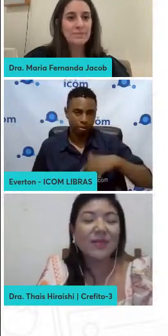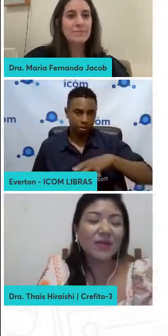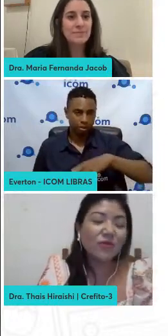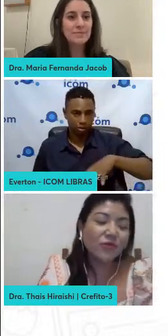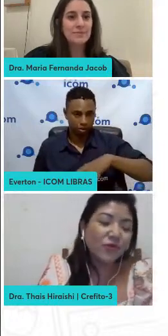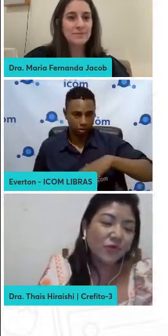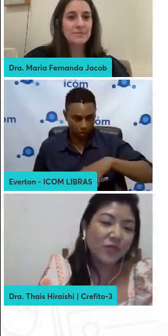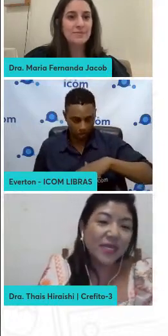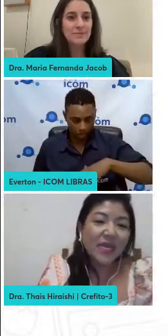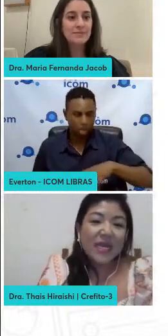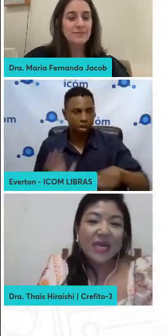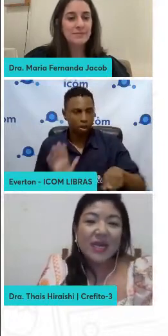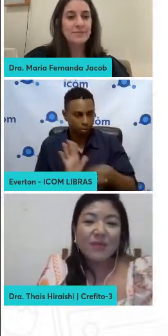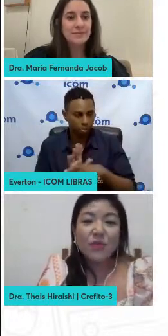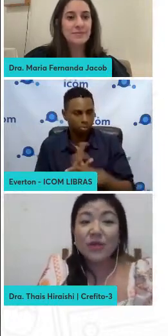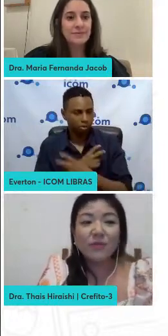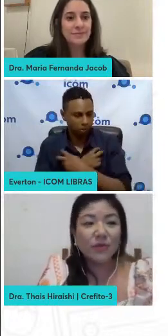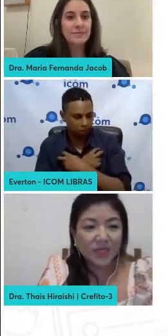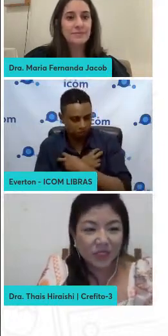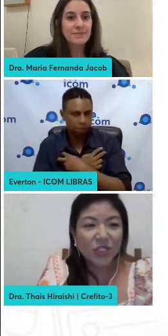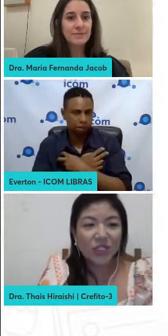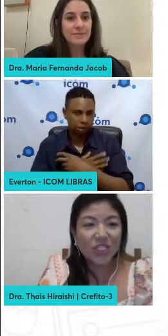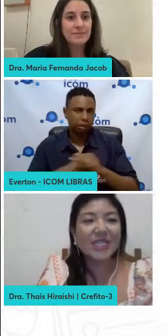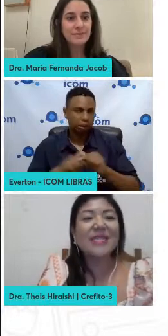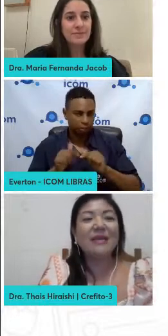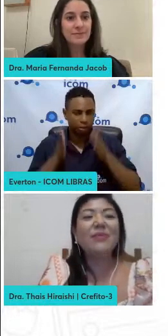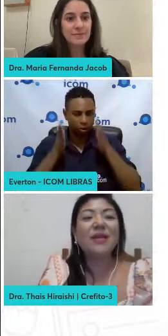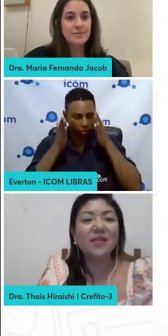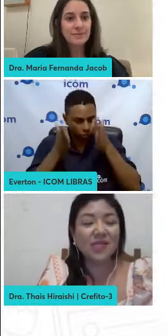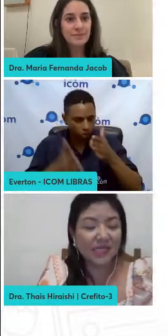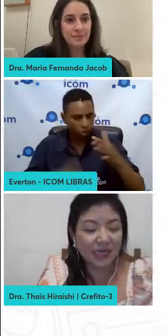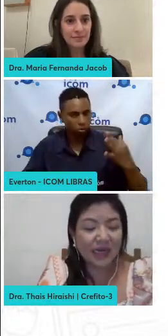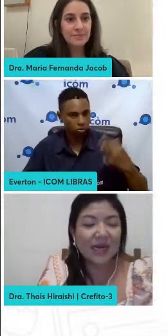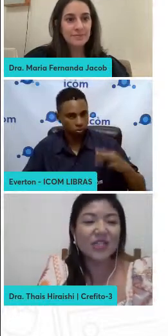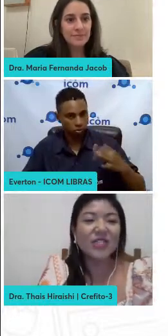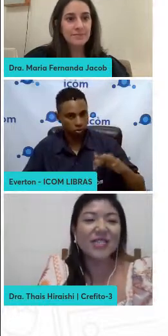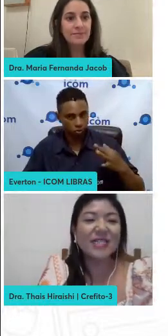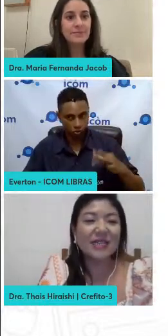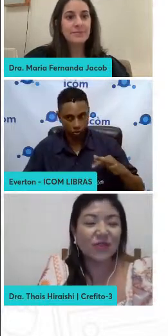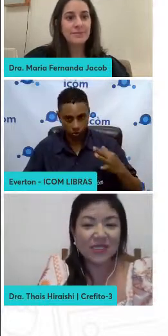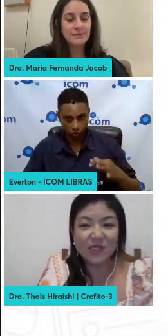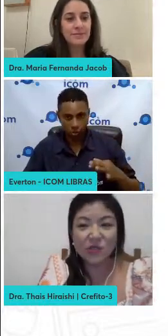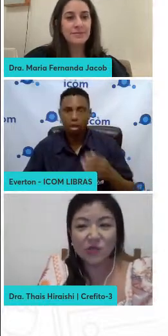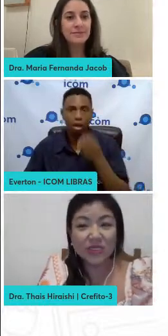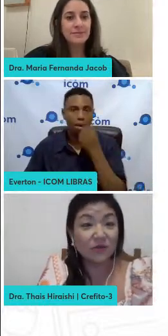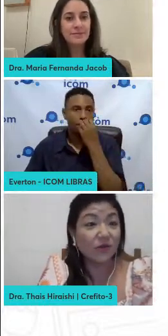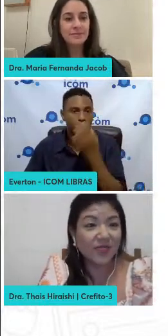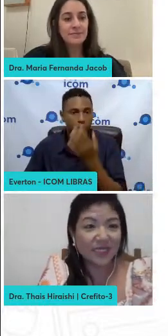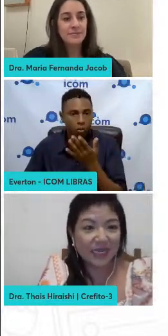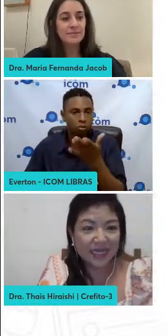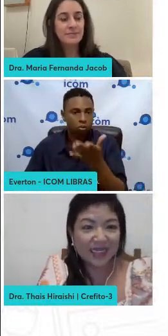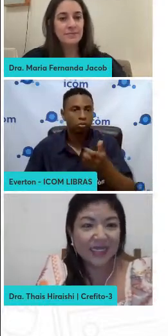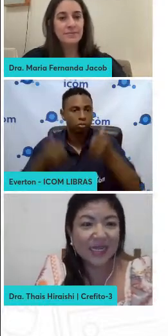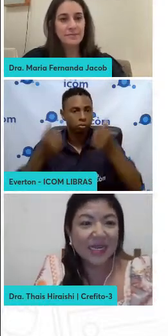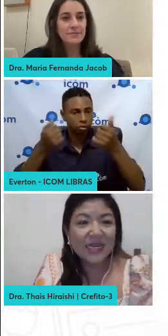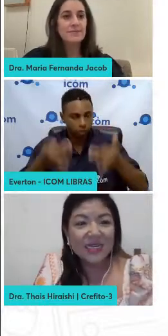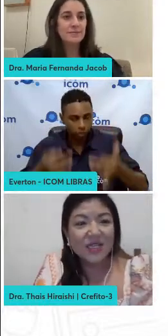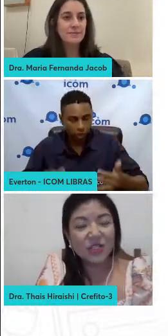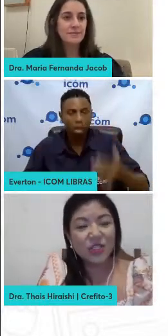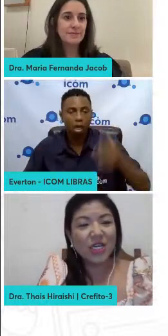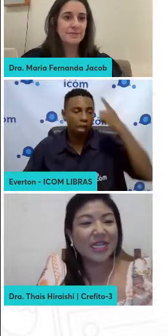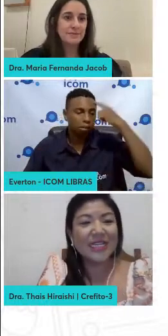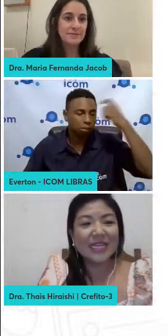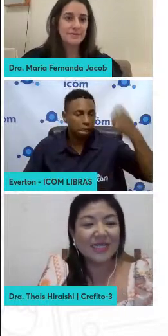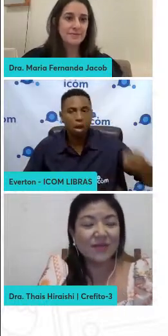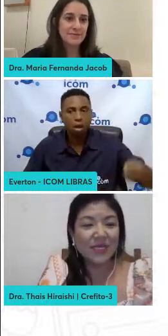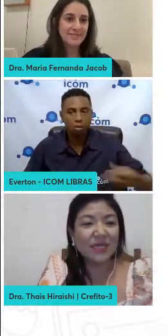musculoesquelética, trabalho com dor. É muito importante a gente ter sempre essas reciclagens, essas atualizações, são novas ideias, e a